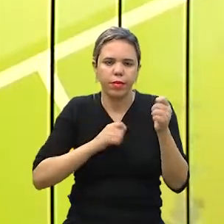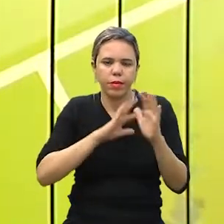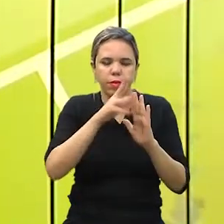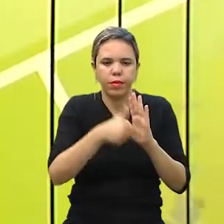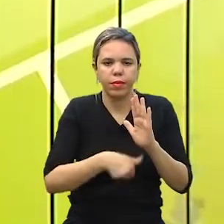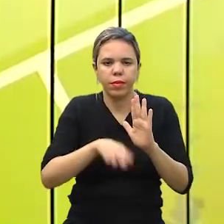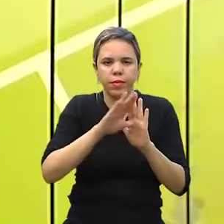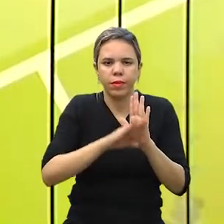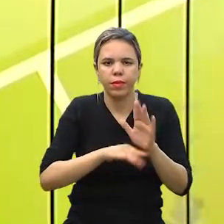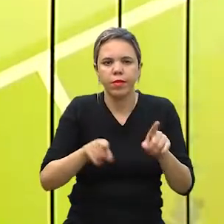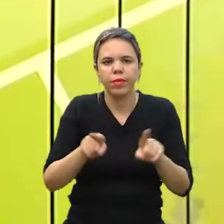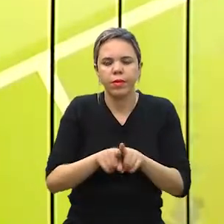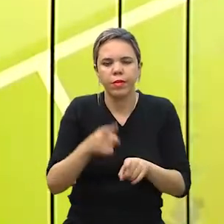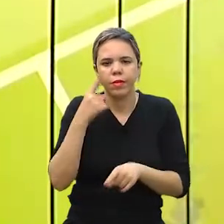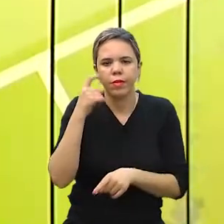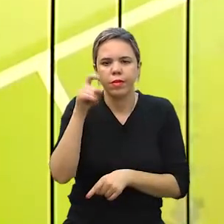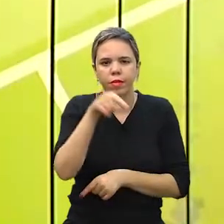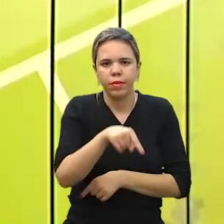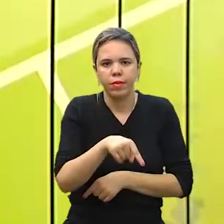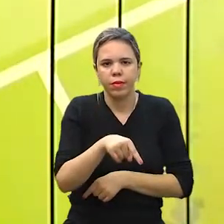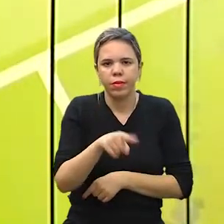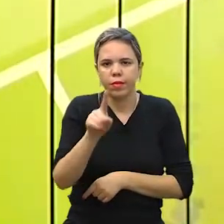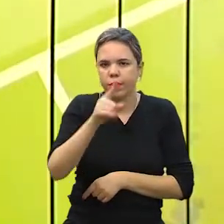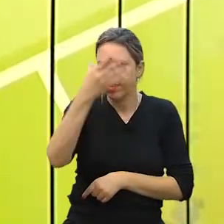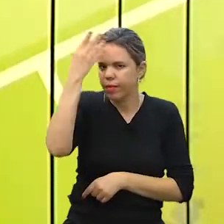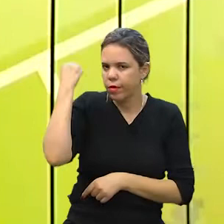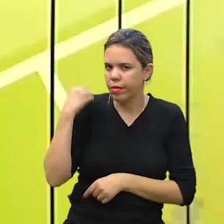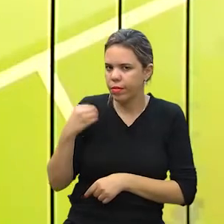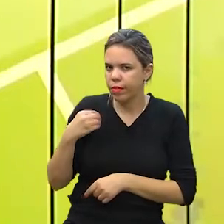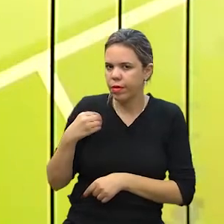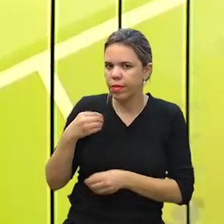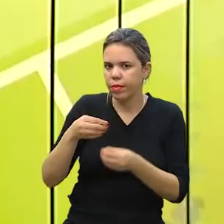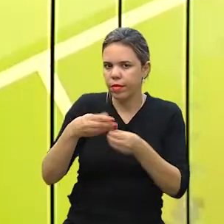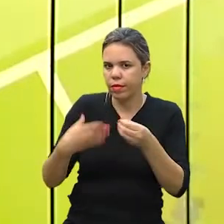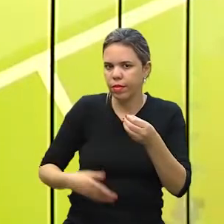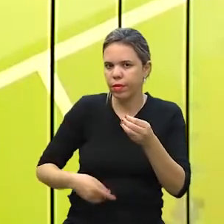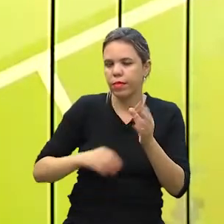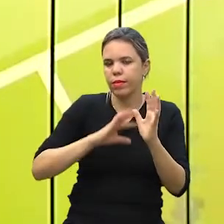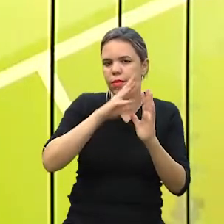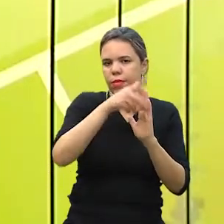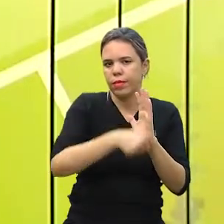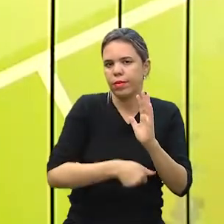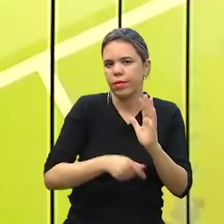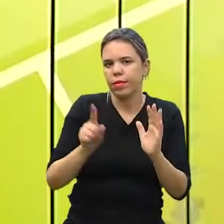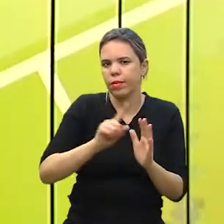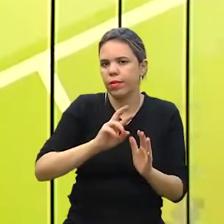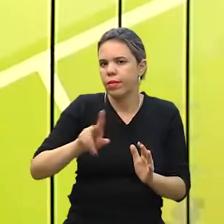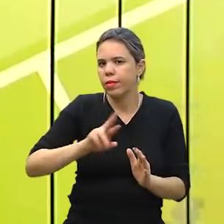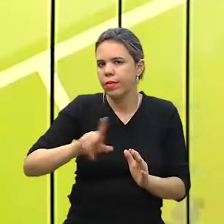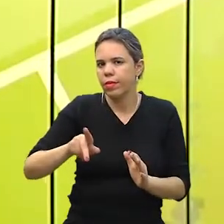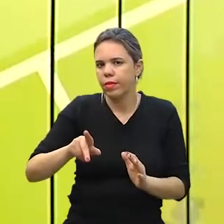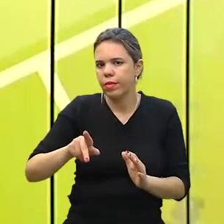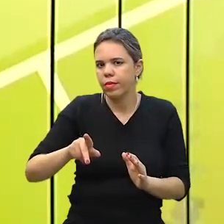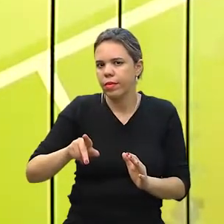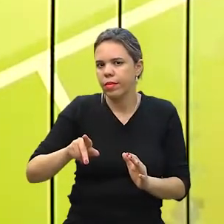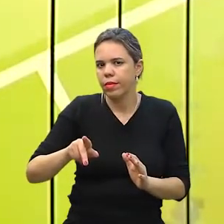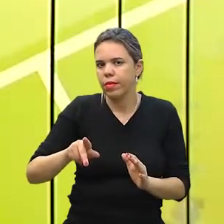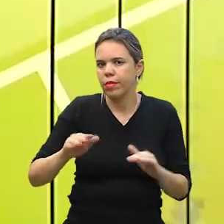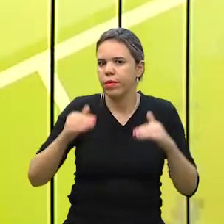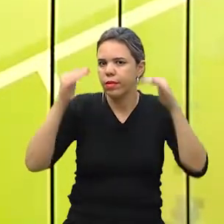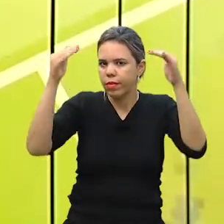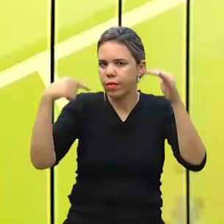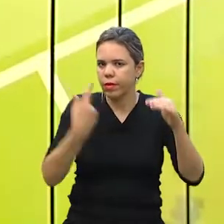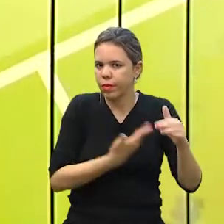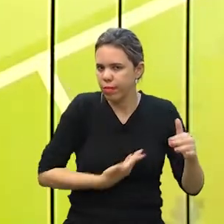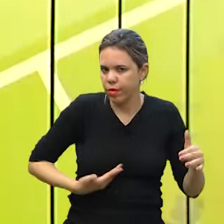e de outros programas também do seu interesse. E não se esqueça, a pauta meio ambiente não é só nas esferas superiores, está no